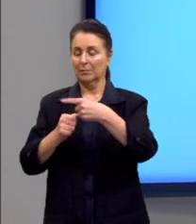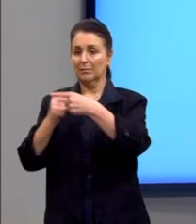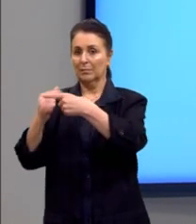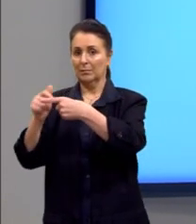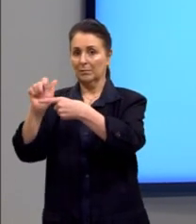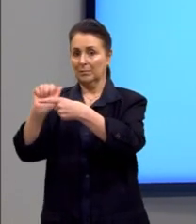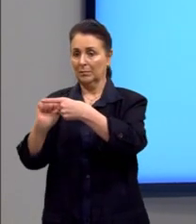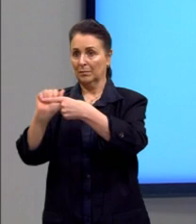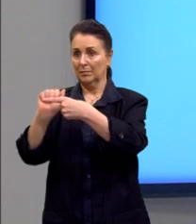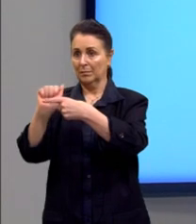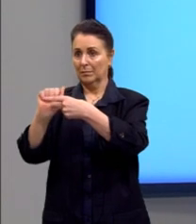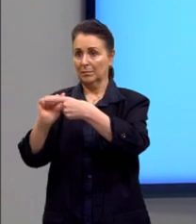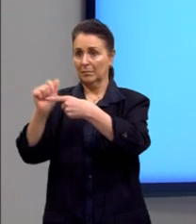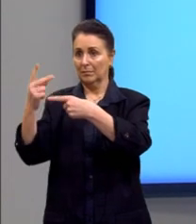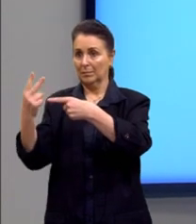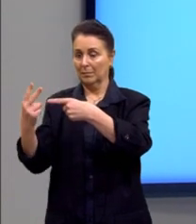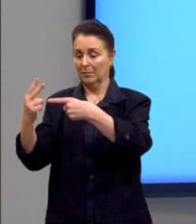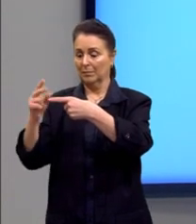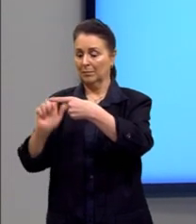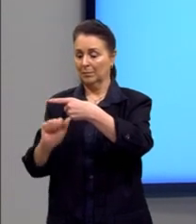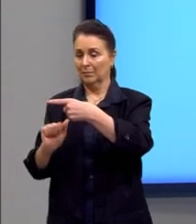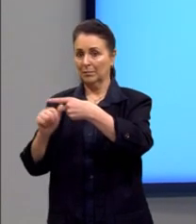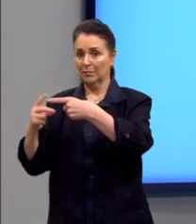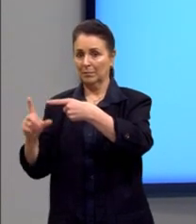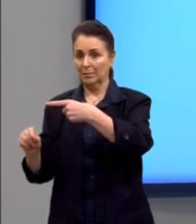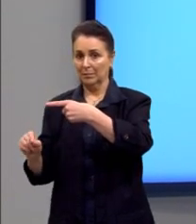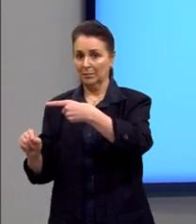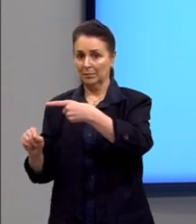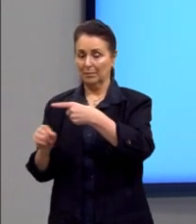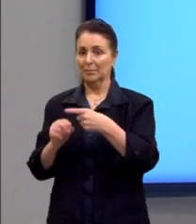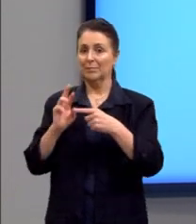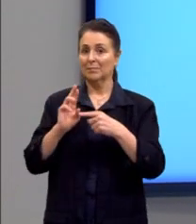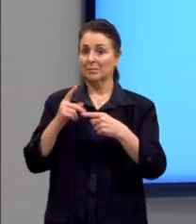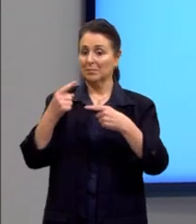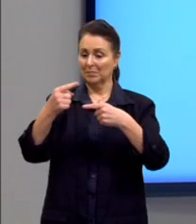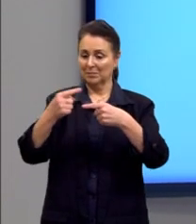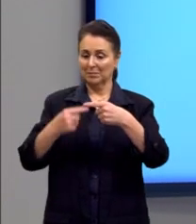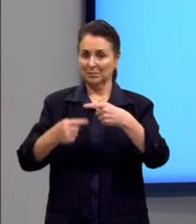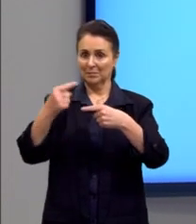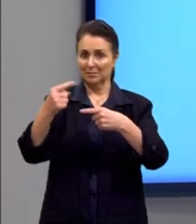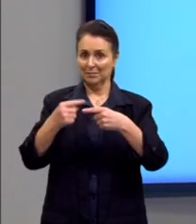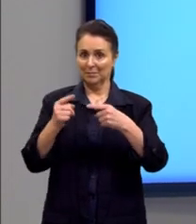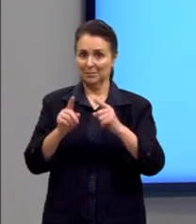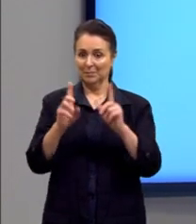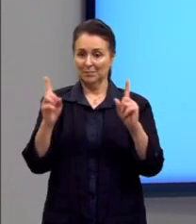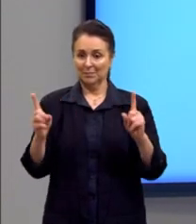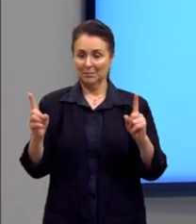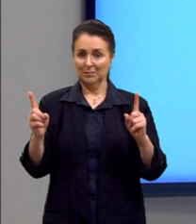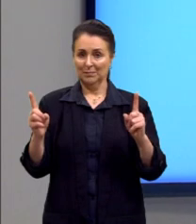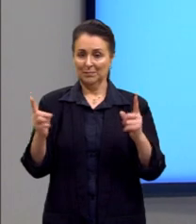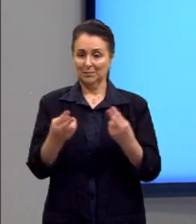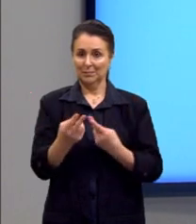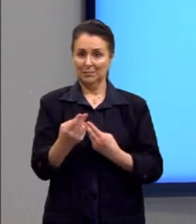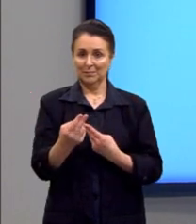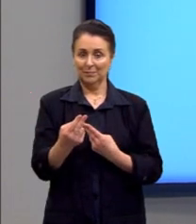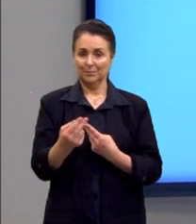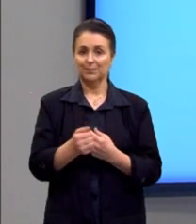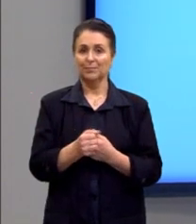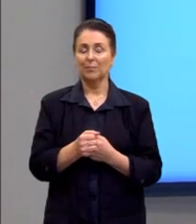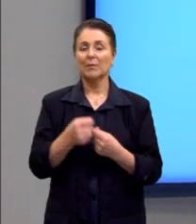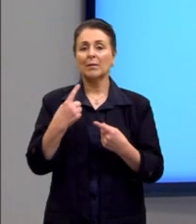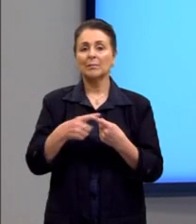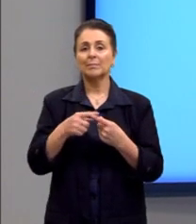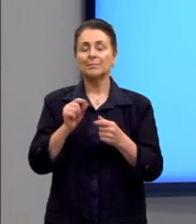sobre o a zero então Montamos uma razão Em ambos os lados da Igualdade por quê que nós fizemos